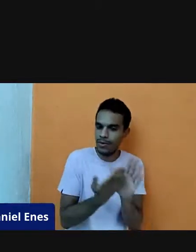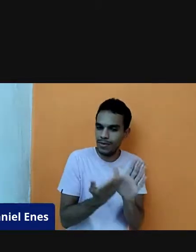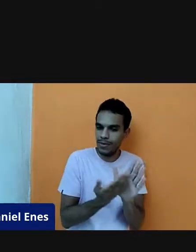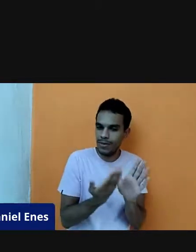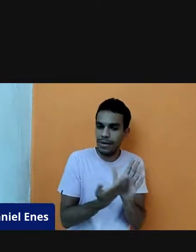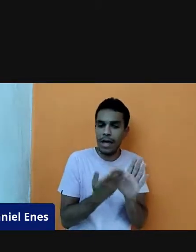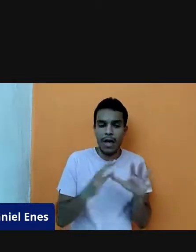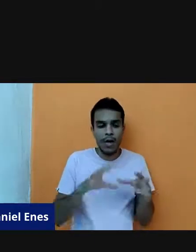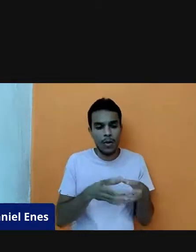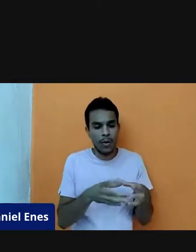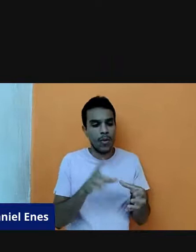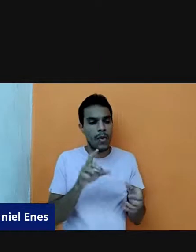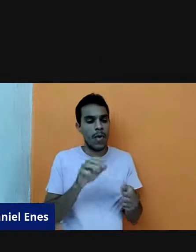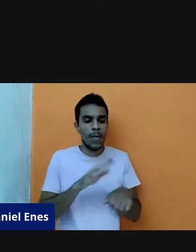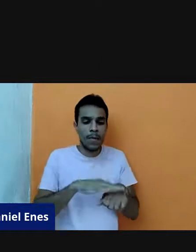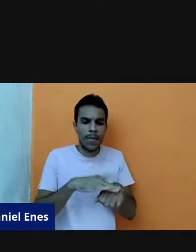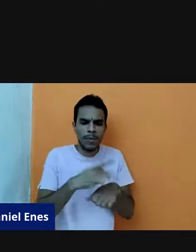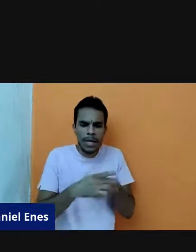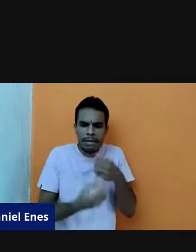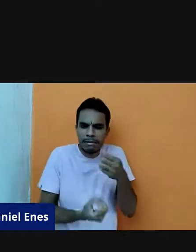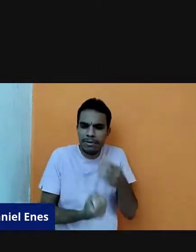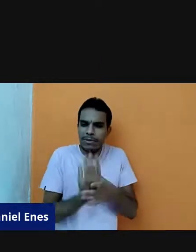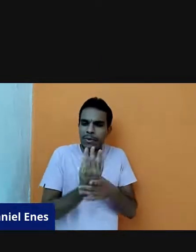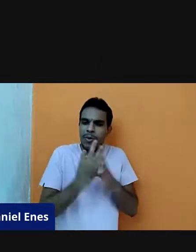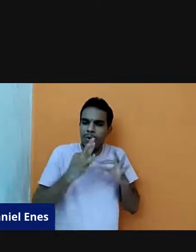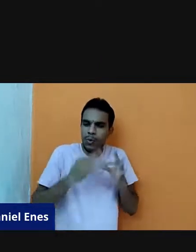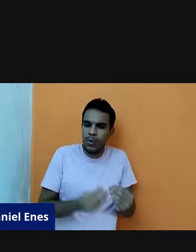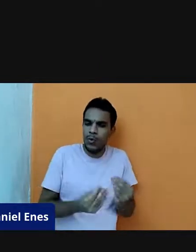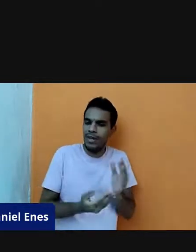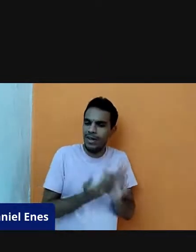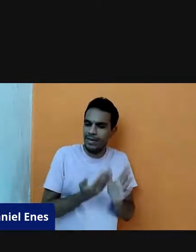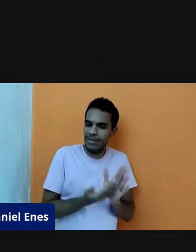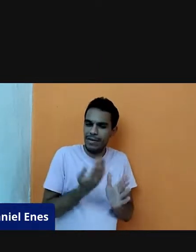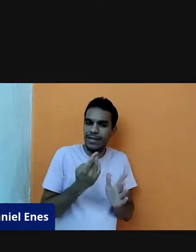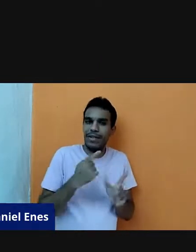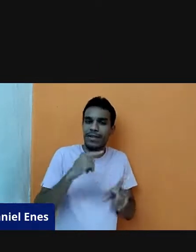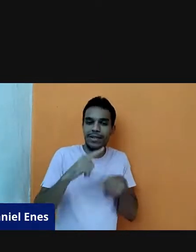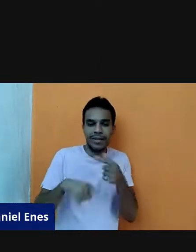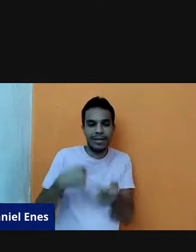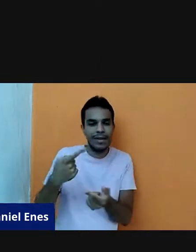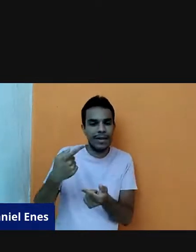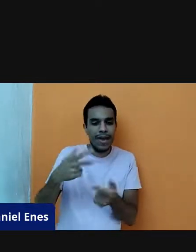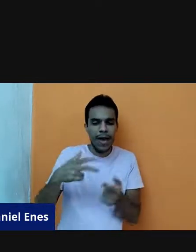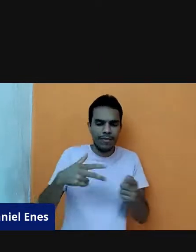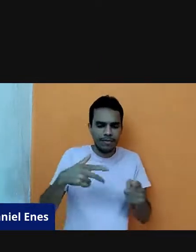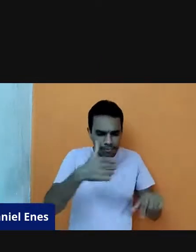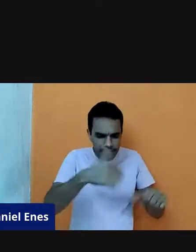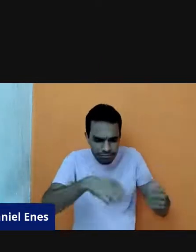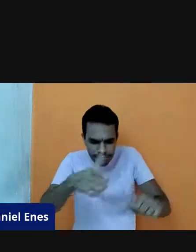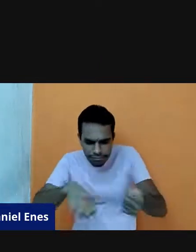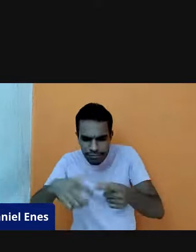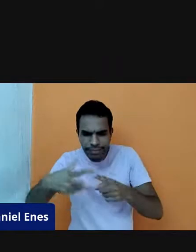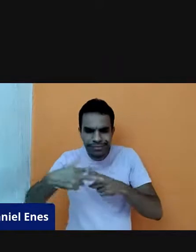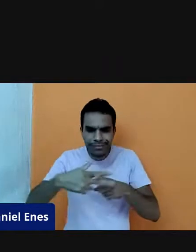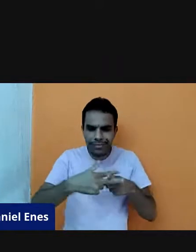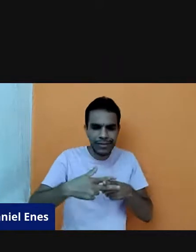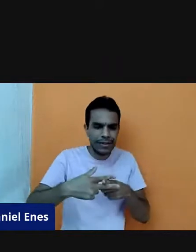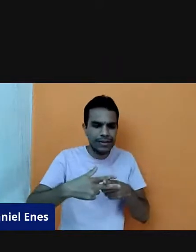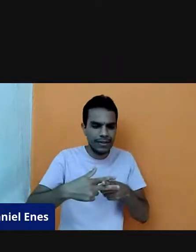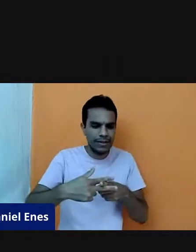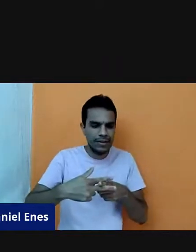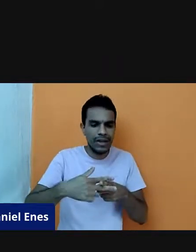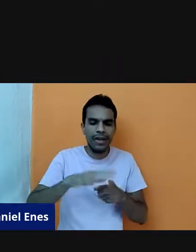equipe produz a revista inteira, depois ela passa por uma revisão de copyright,